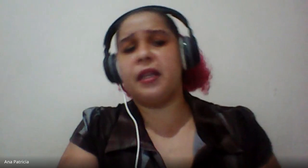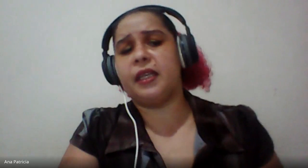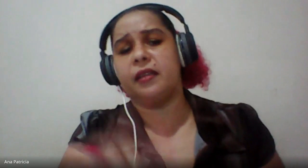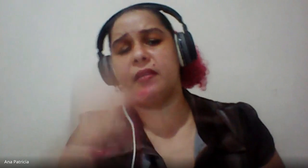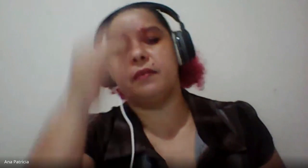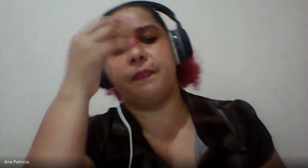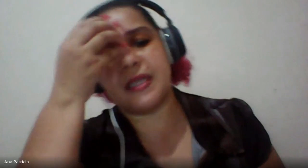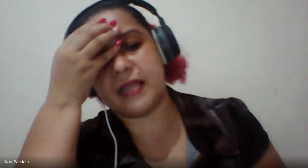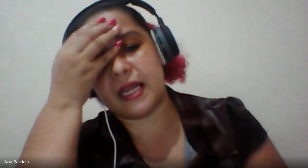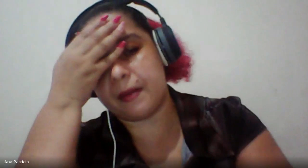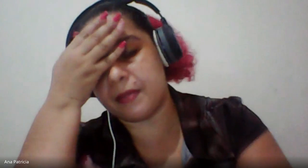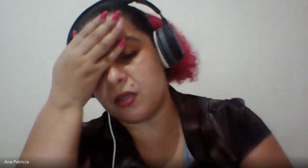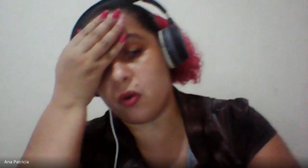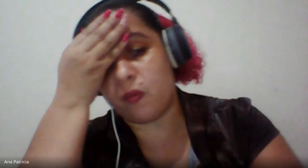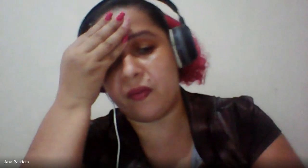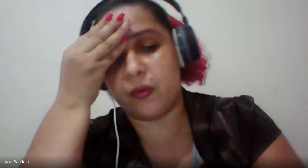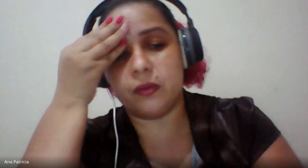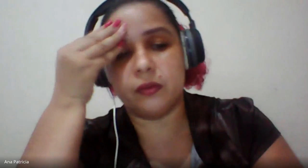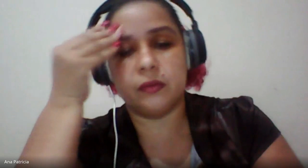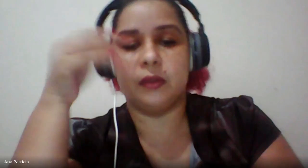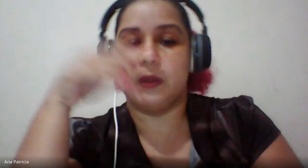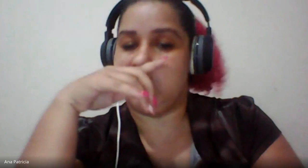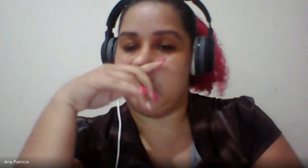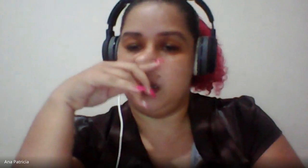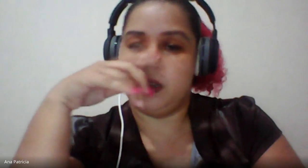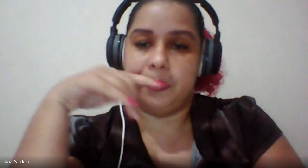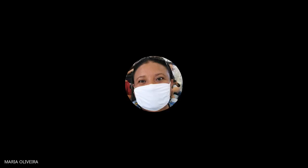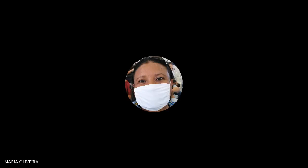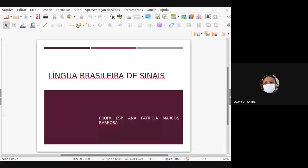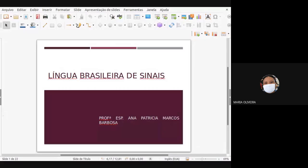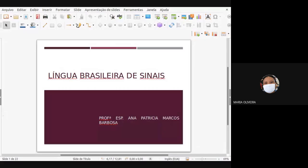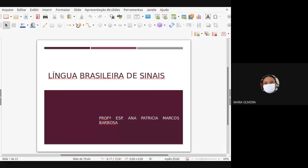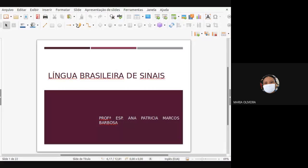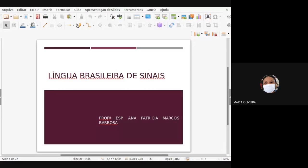Você pode passar o slide para mim, Socorro, por favor?